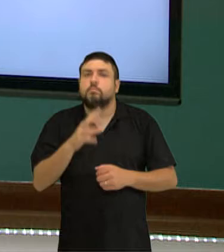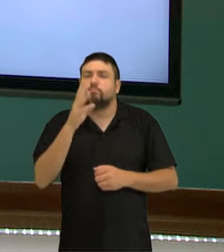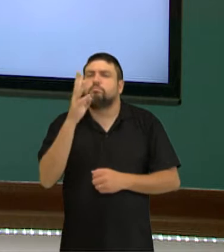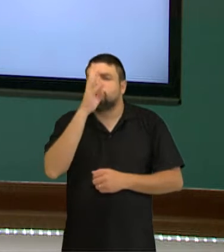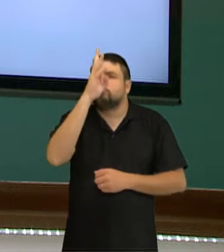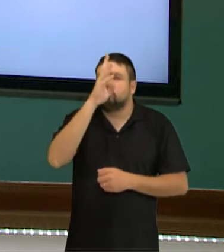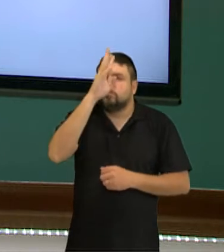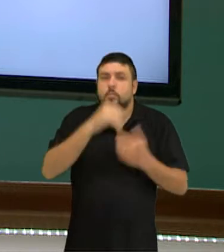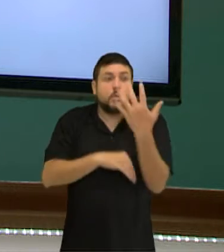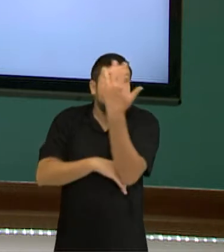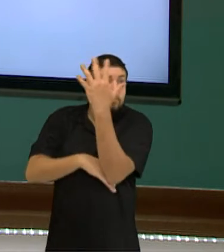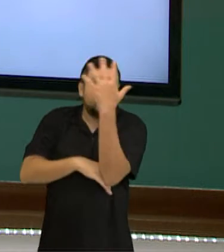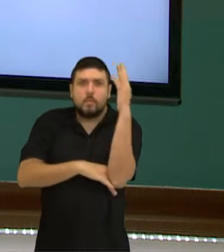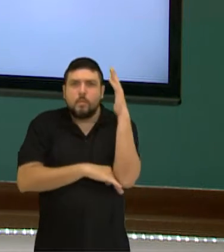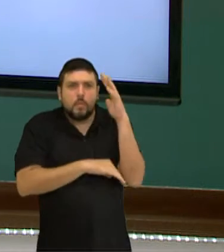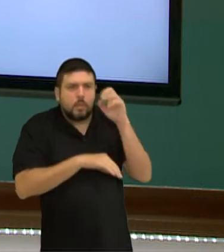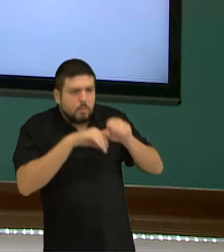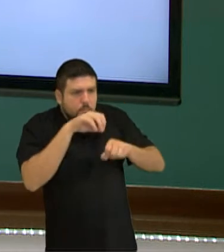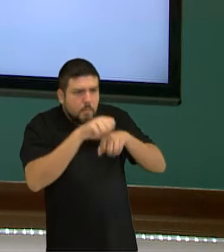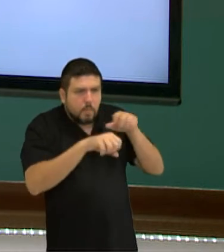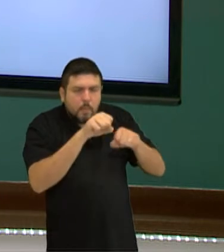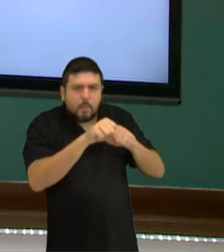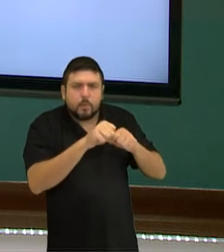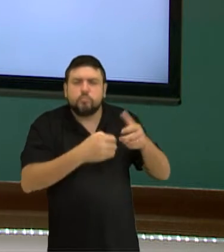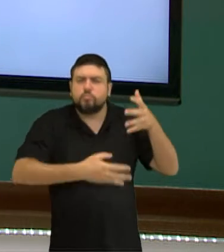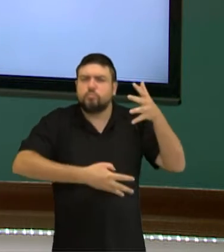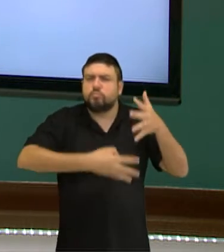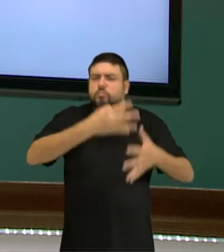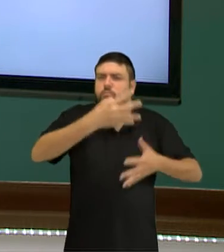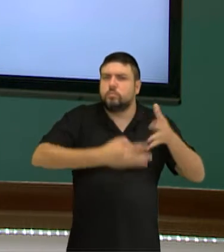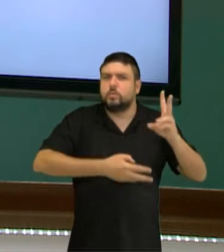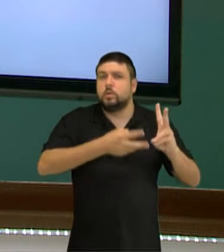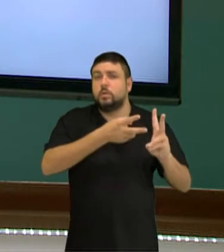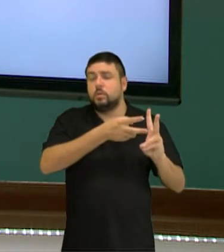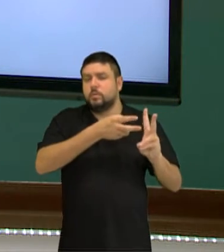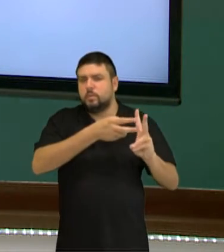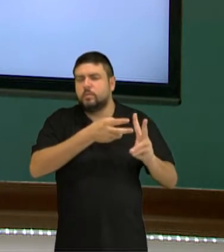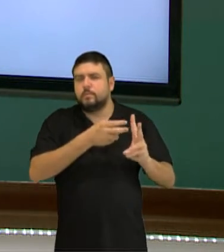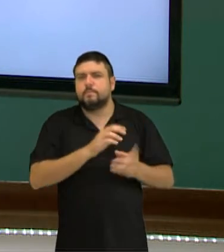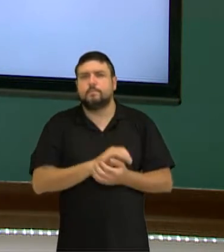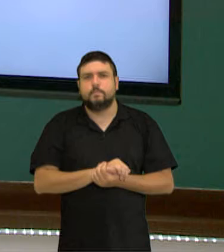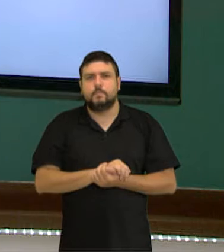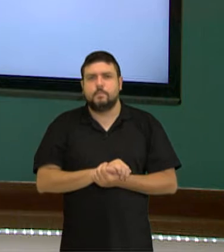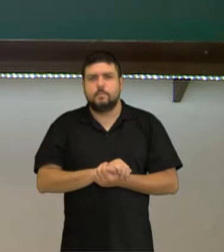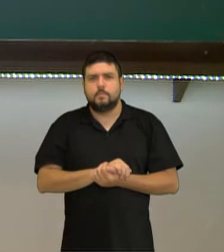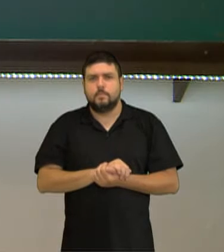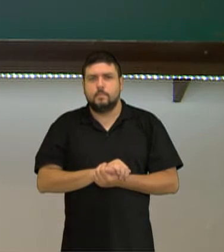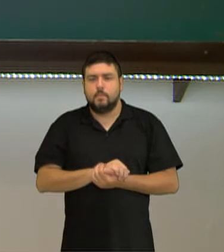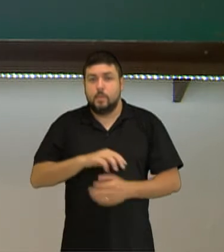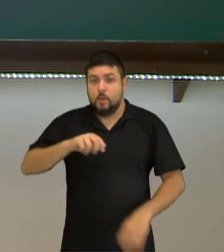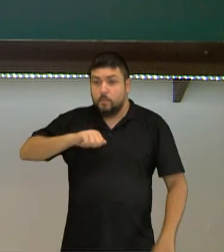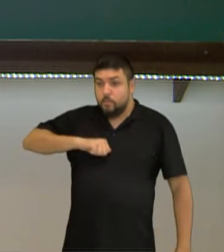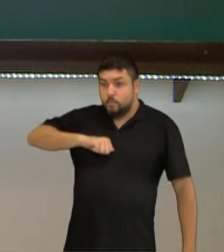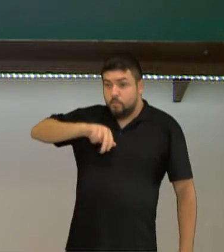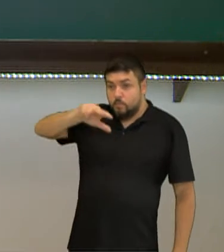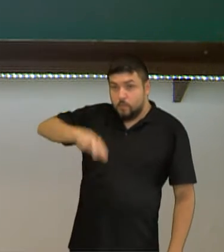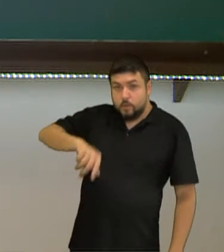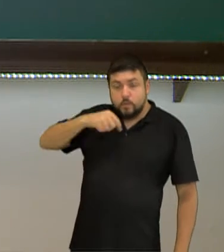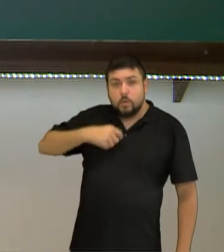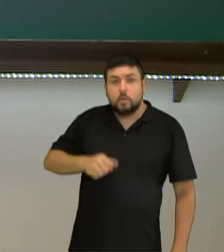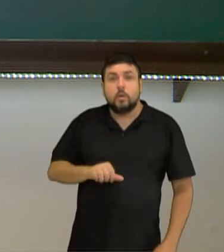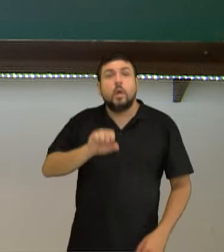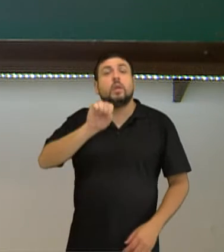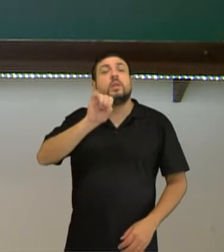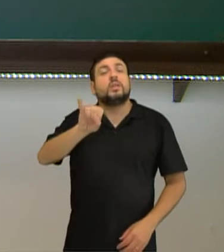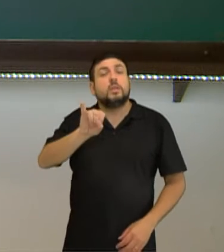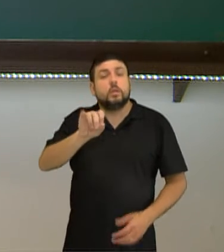na expulsão dos indígenas, na adaptação desses costumes, né? Se Portugal, portanto, tivesse respeitado